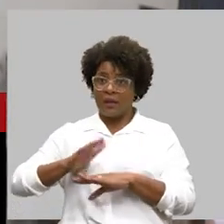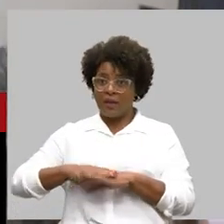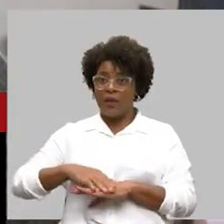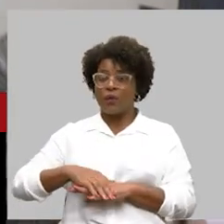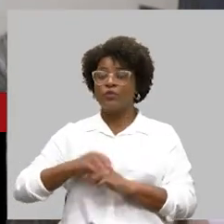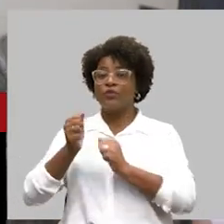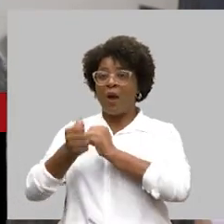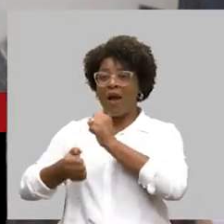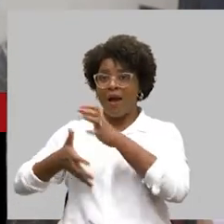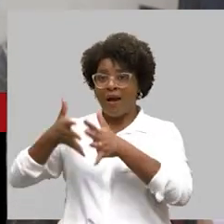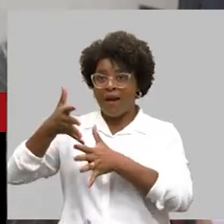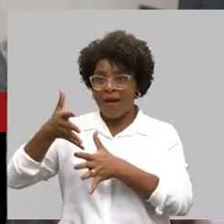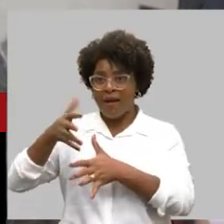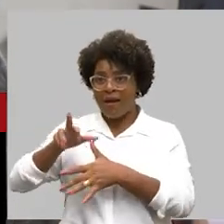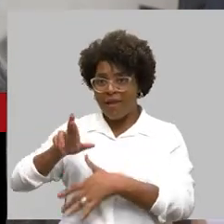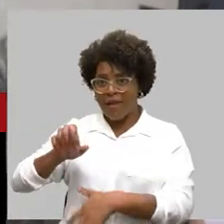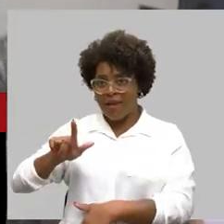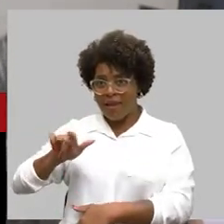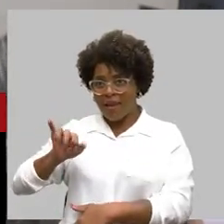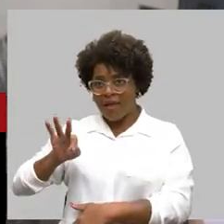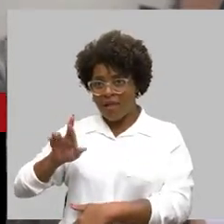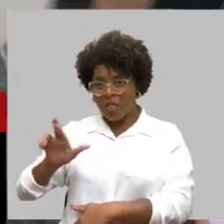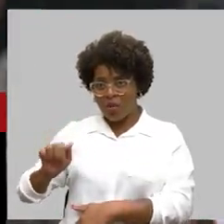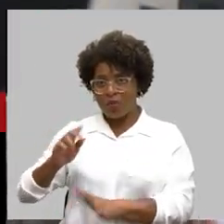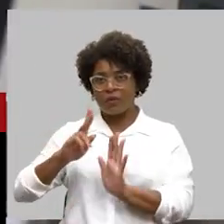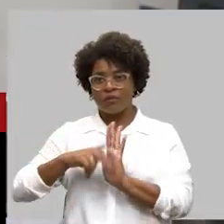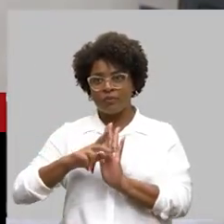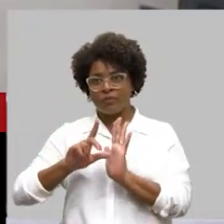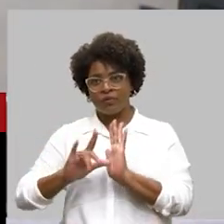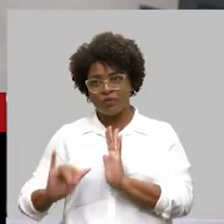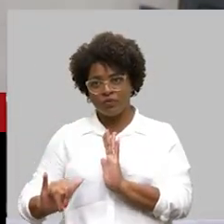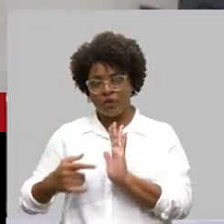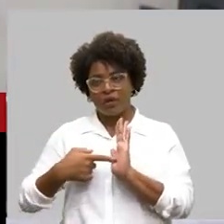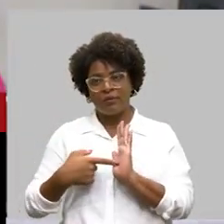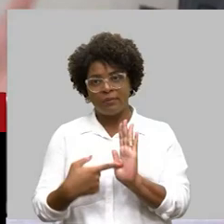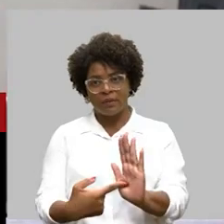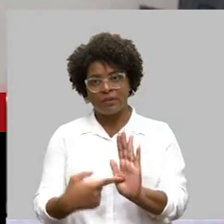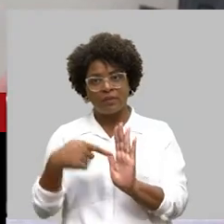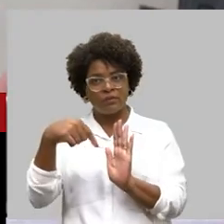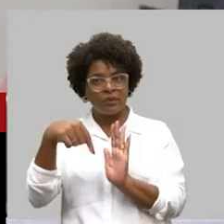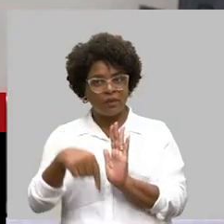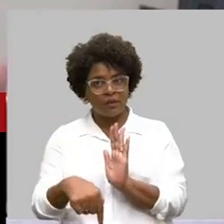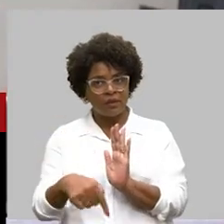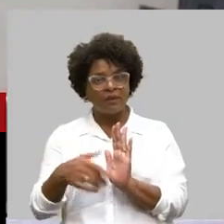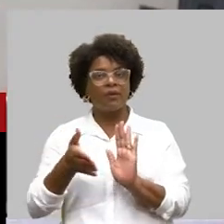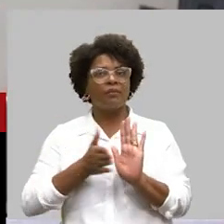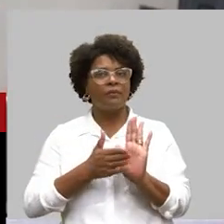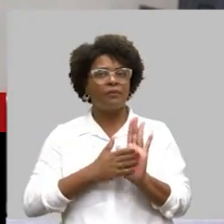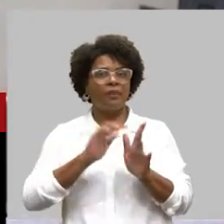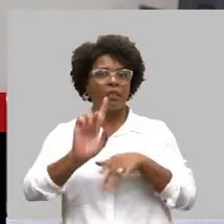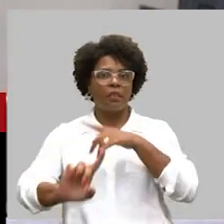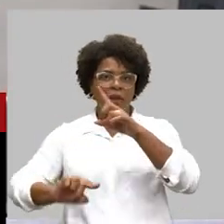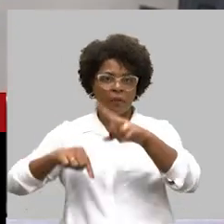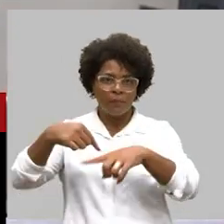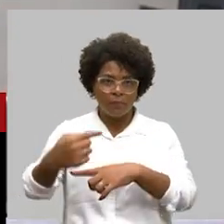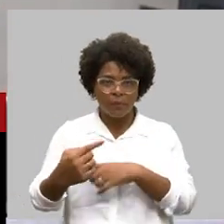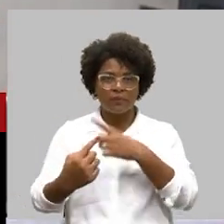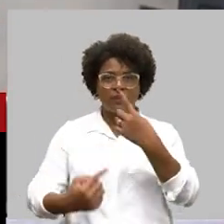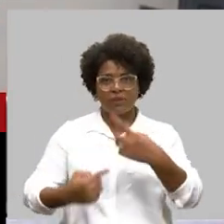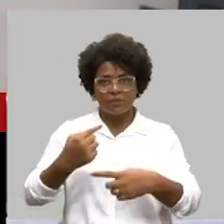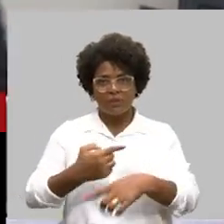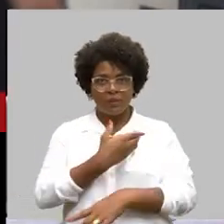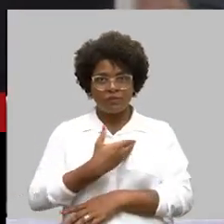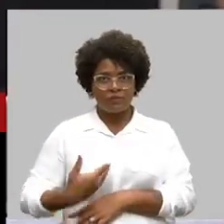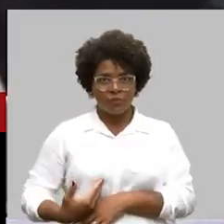projeto de lei e só vou apresentar o meu parecer depois desse debate público porque esse debate público